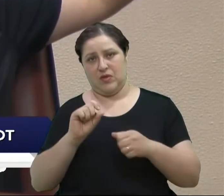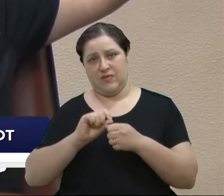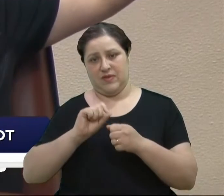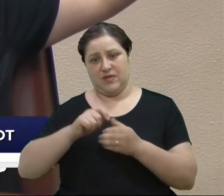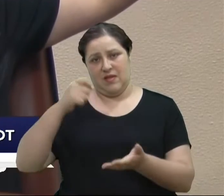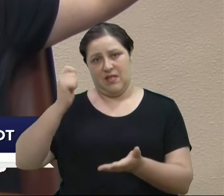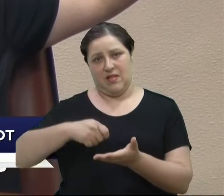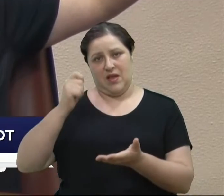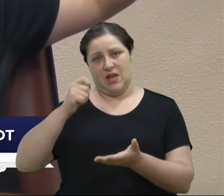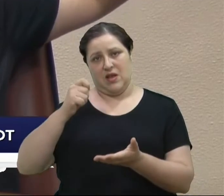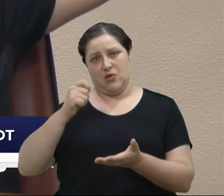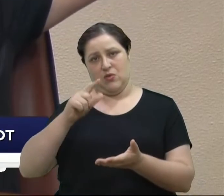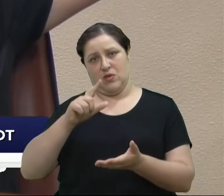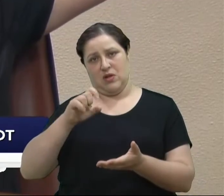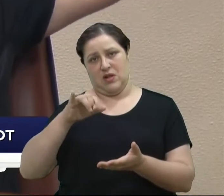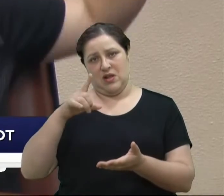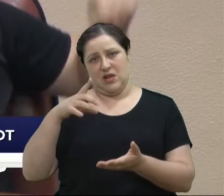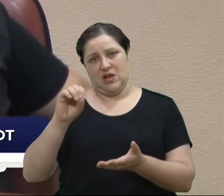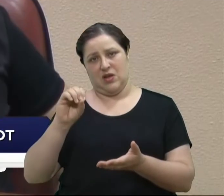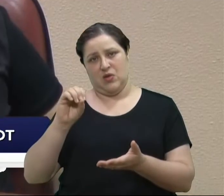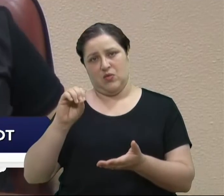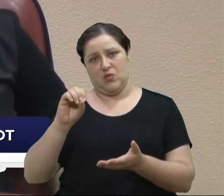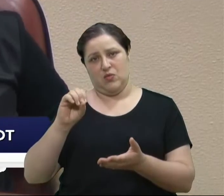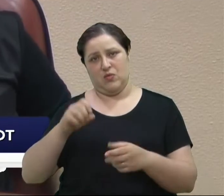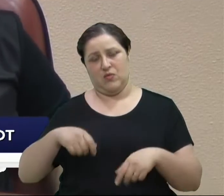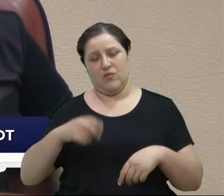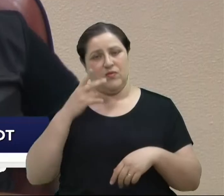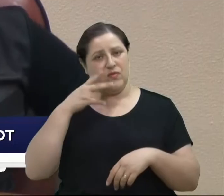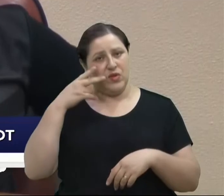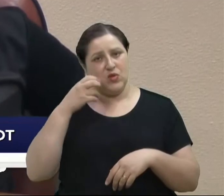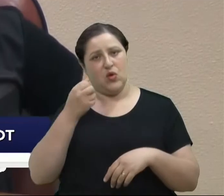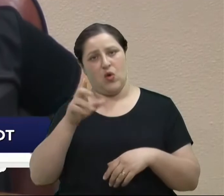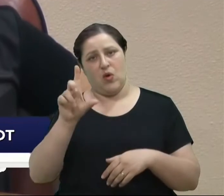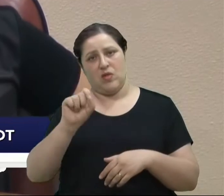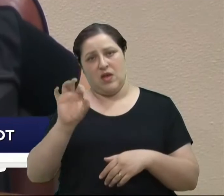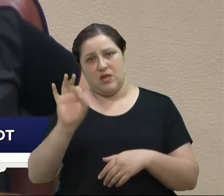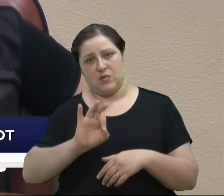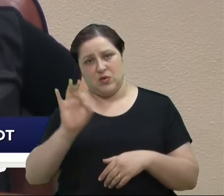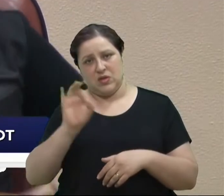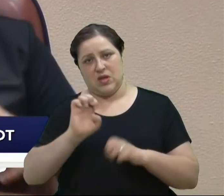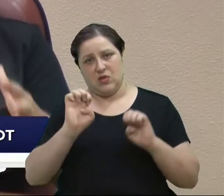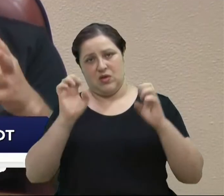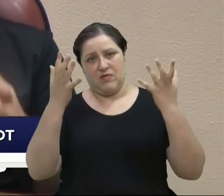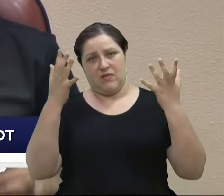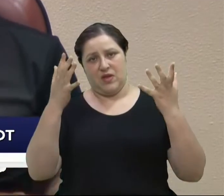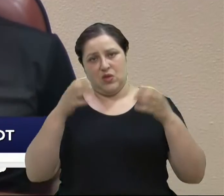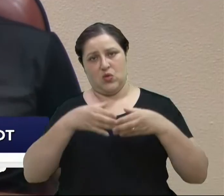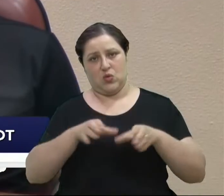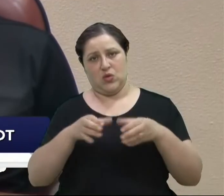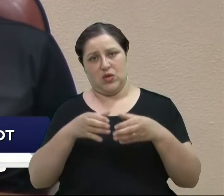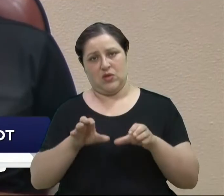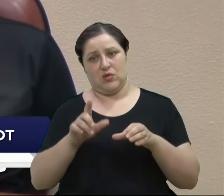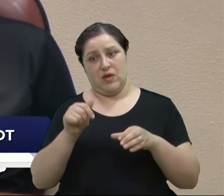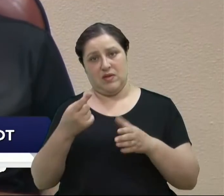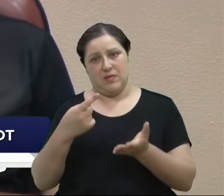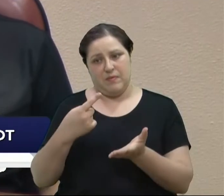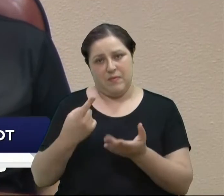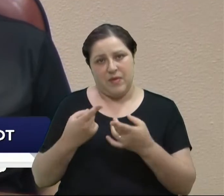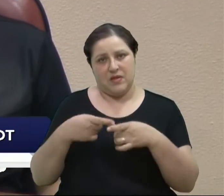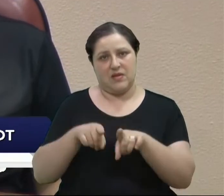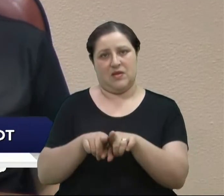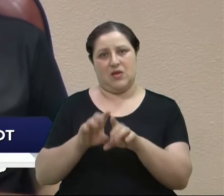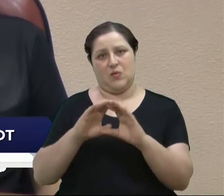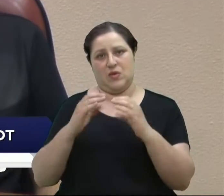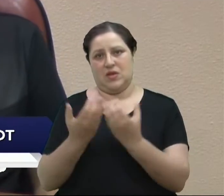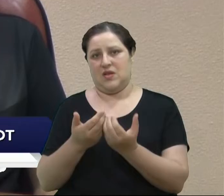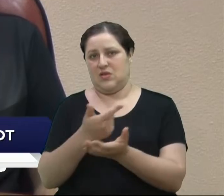de vinhos? Ou 10% de um evento turístico poder dar para Caxias do Sul? Esse engajamento comunitário não teve. E eu